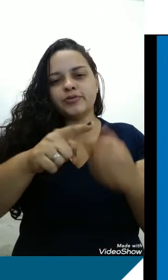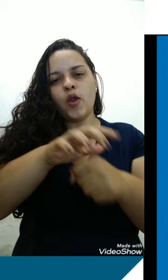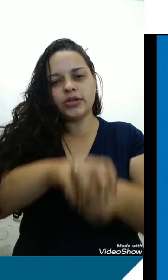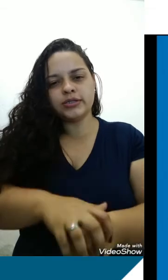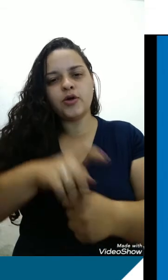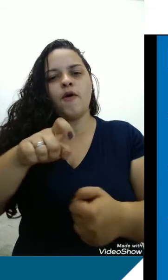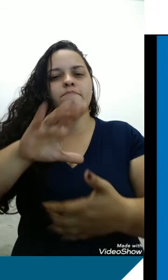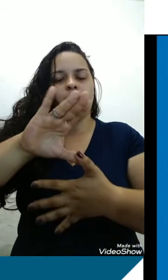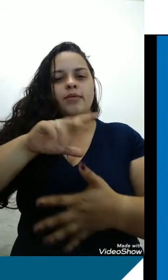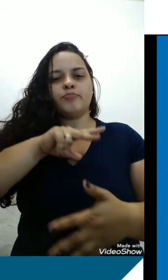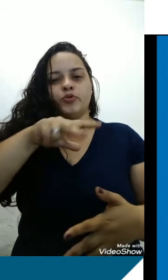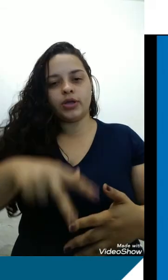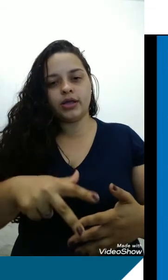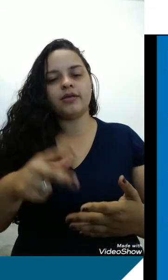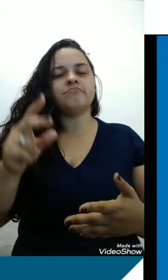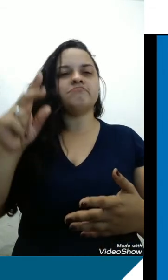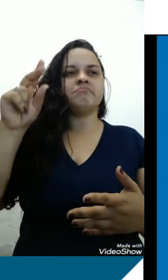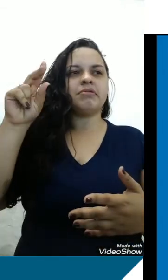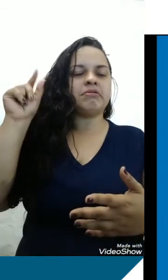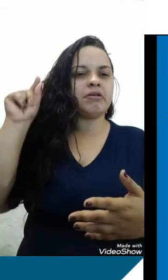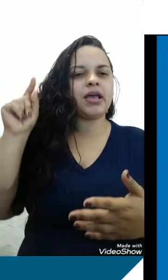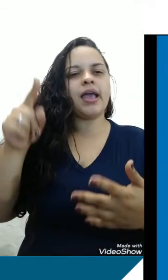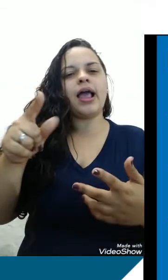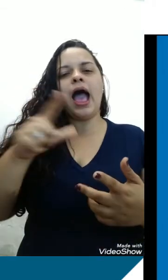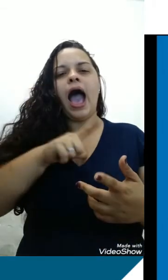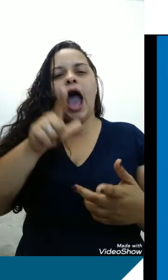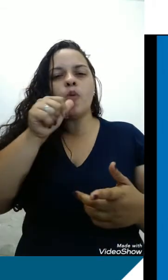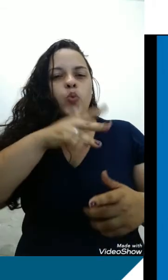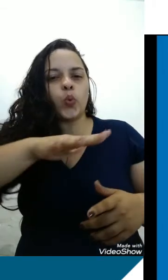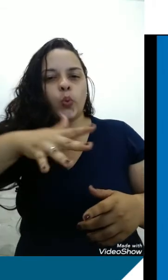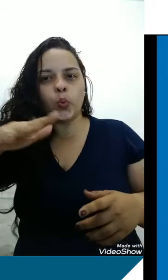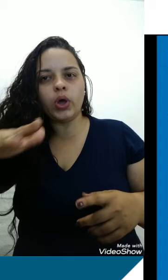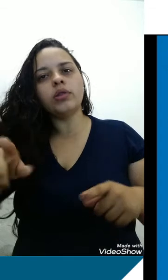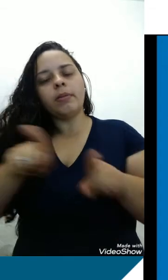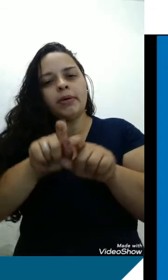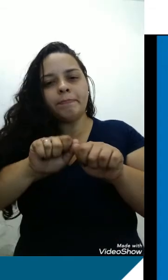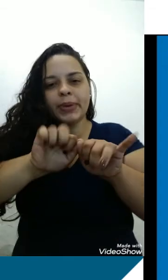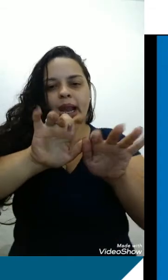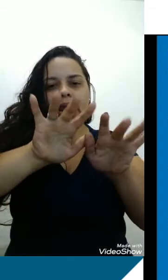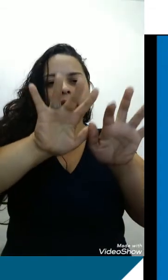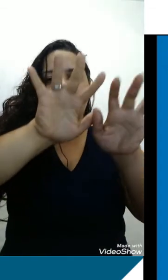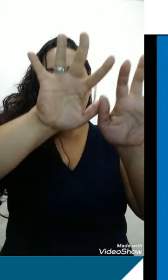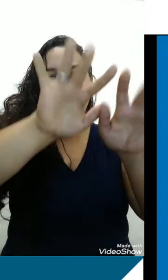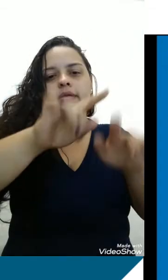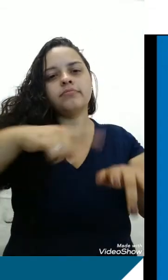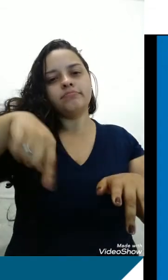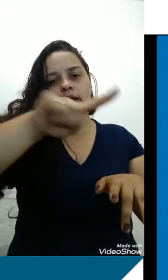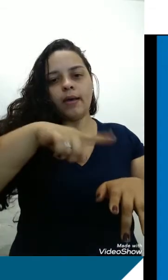Portuguesa, desde sua implementação no litoral à sua progressiva ocupação do interior do